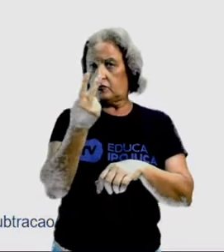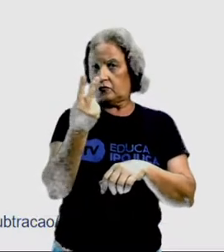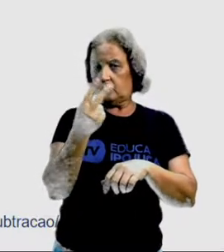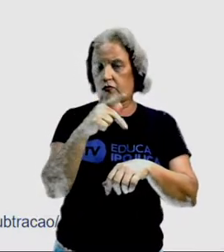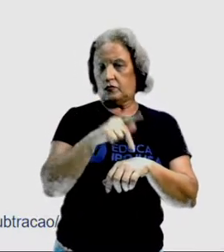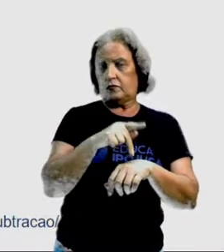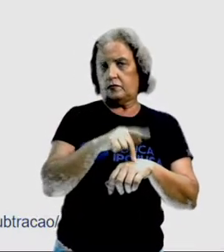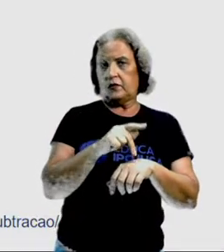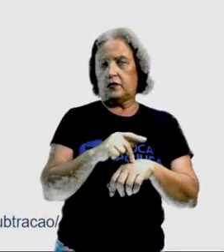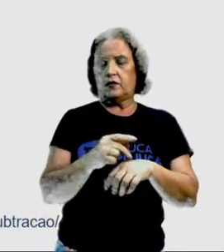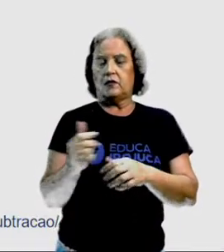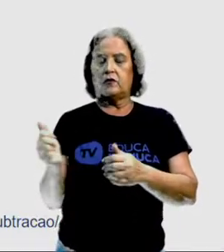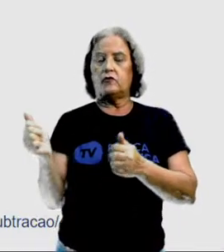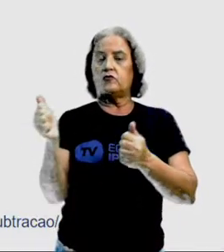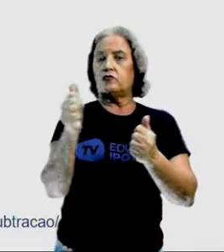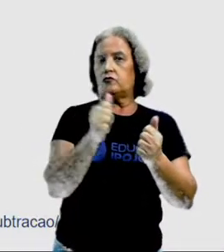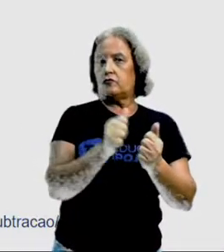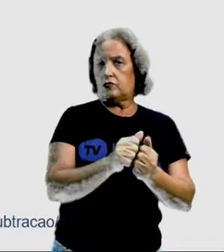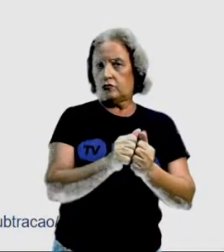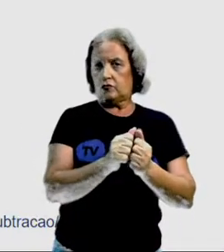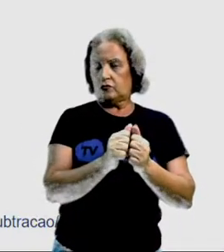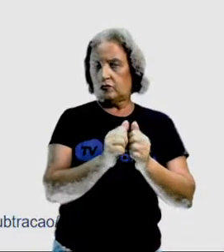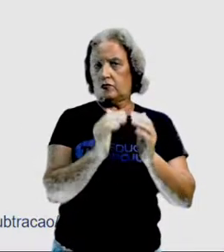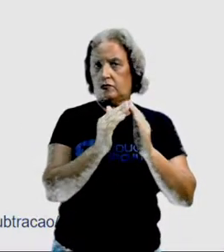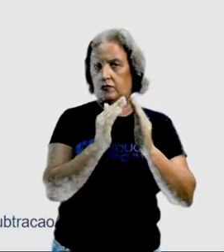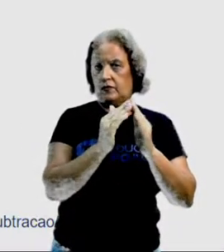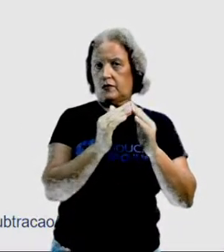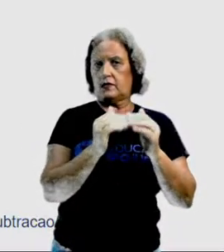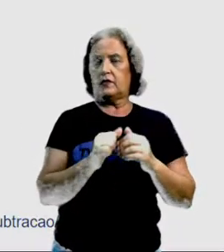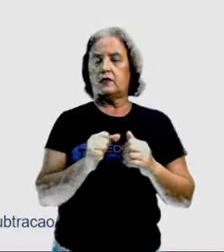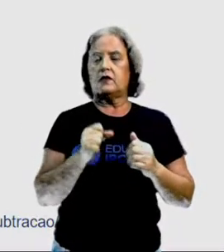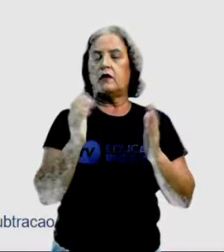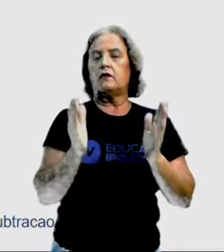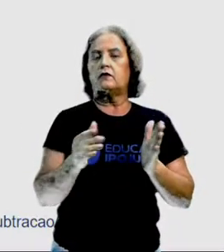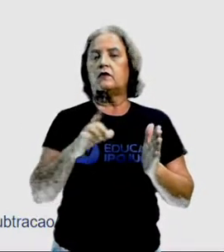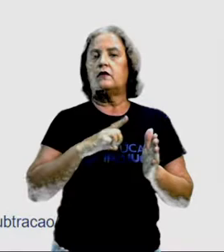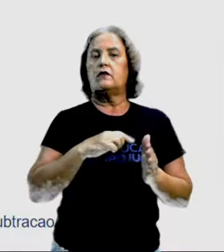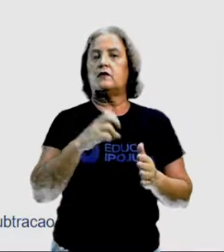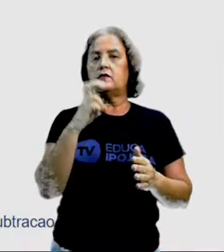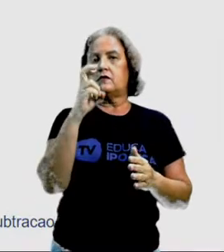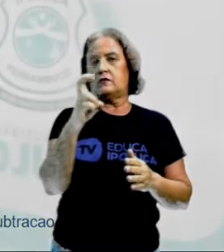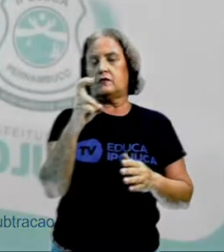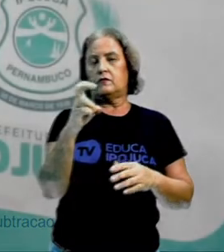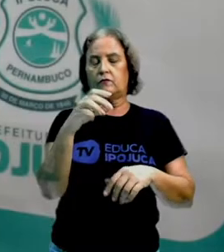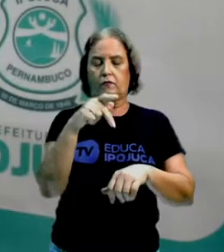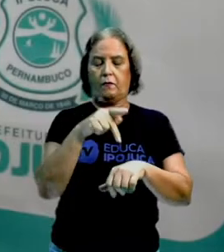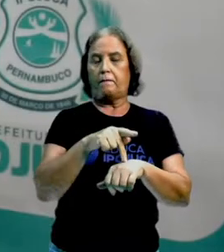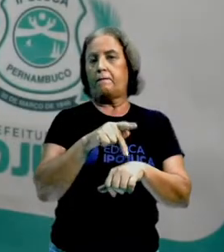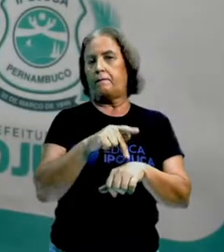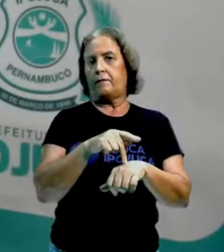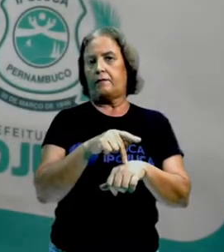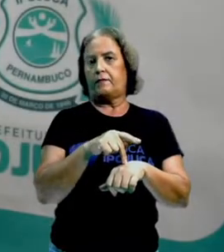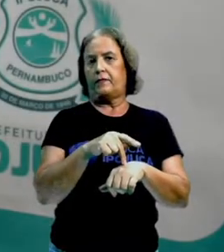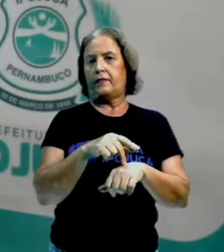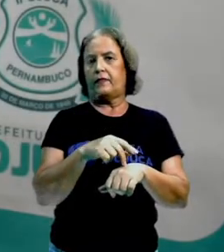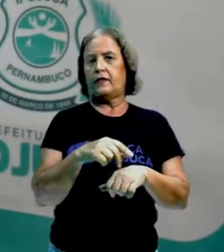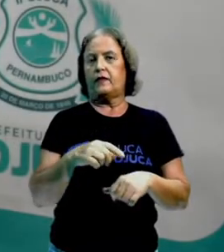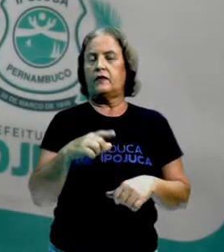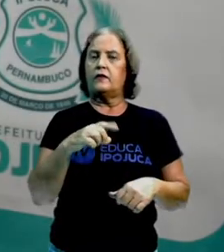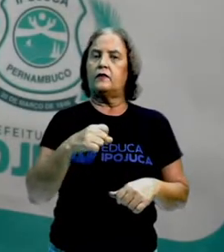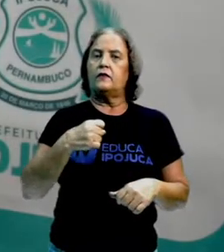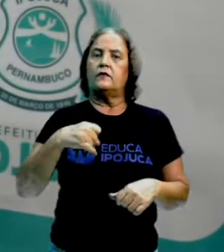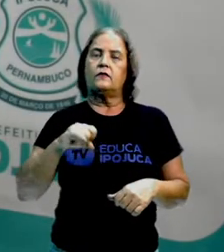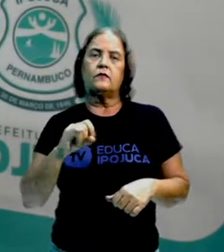que voltei para casa e juntei todas as pedras e agora são 5. Olha para aqui para a professora. Se eu tenho